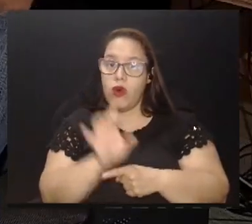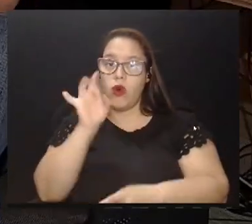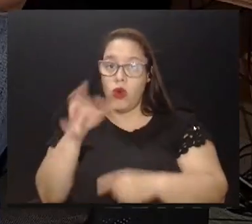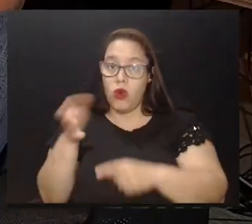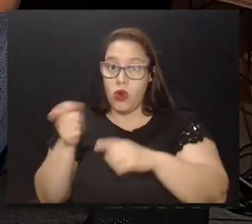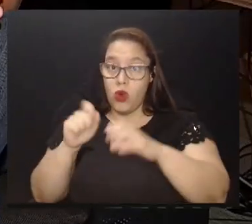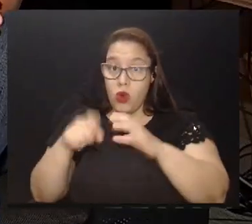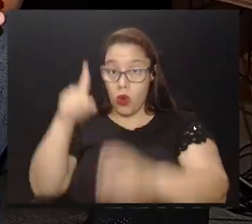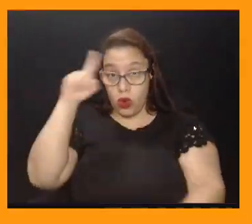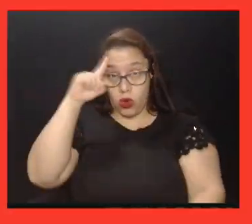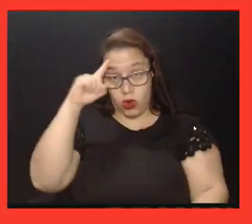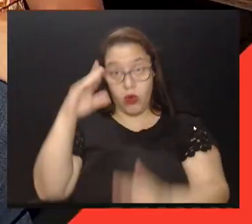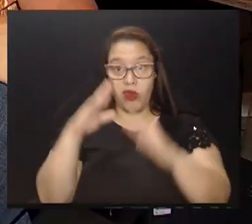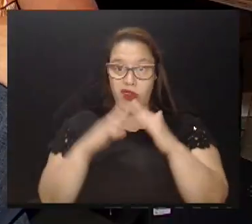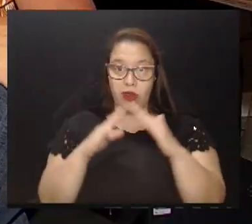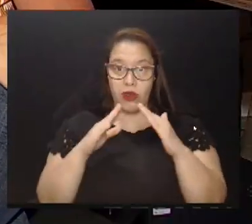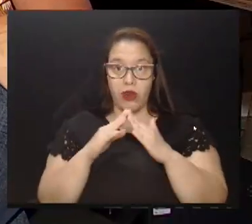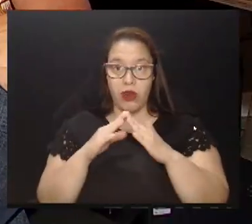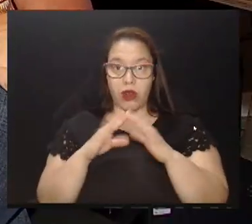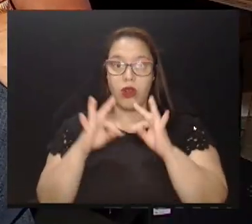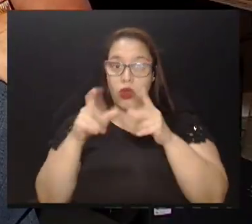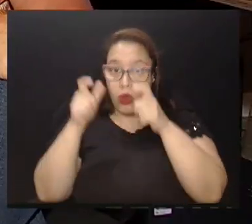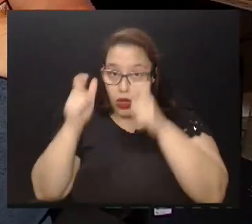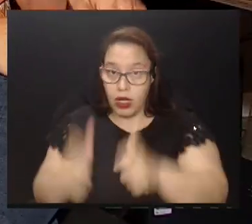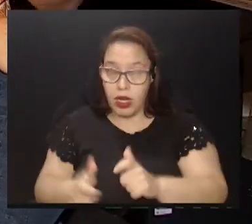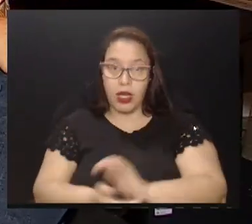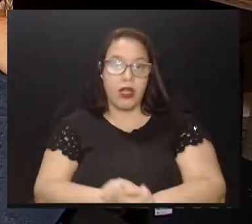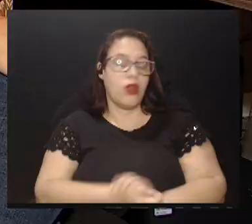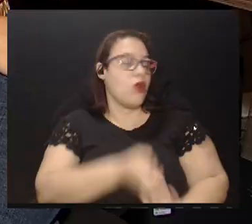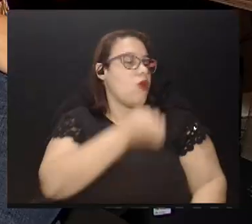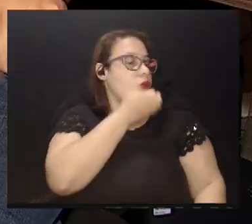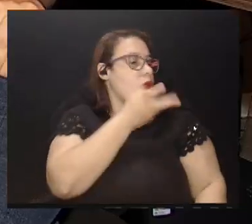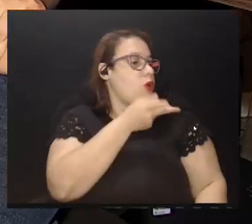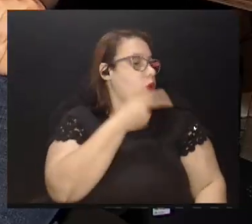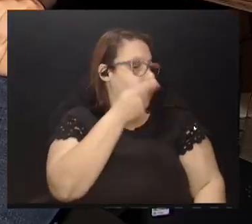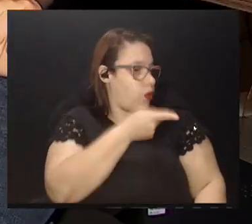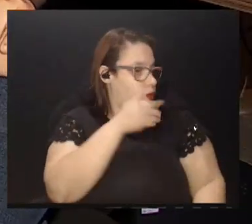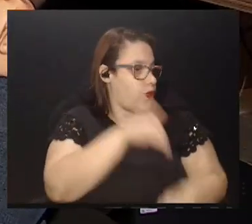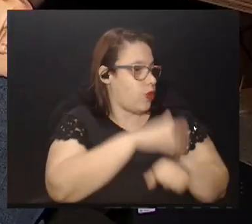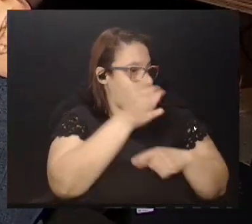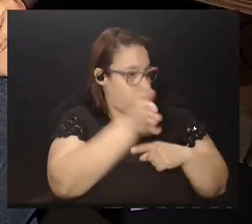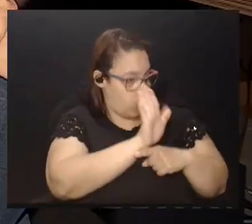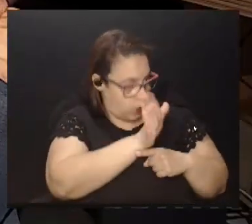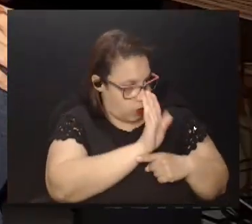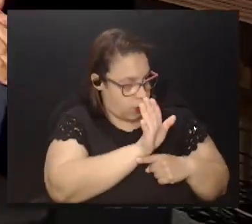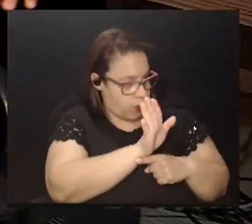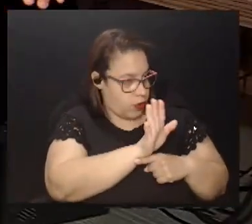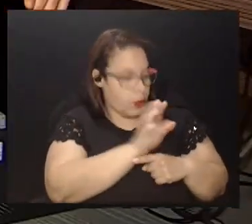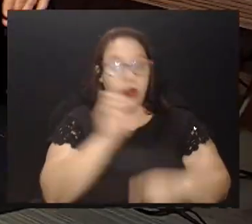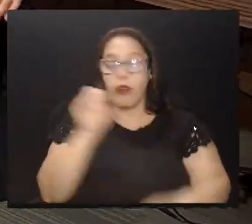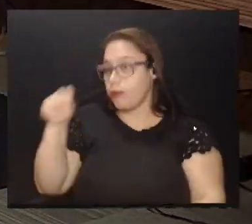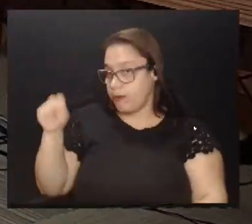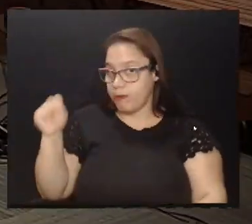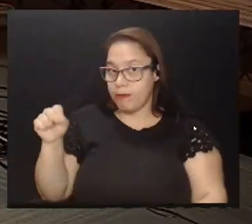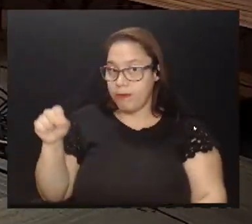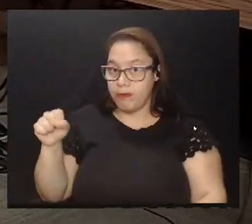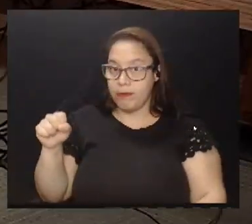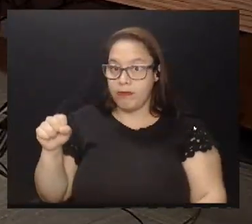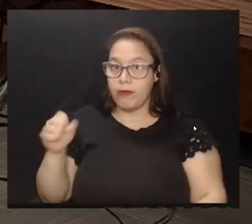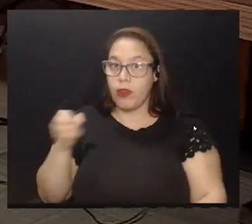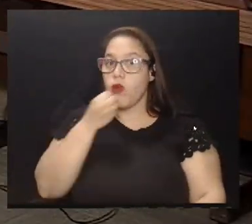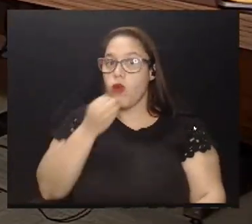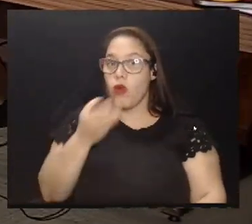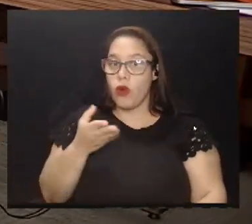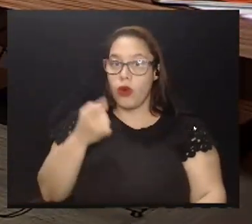e tem que filmar todas as cenas ali. Bom, bora falar um pouquinho mais sobre o filme? Uhum. Bom, esse aqui eu olhei O Anjo, não sei